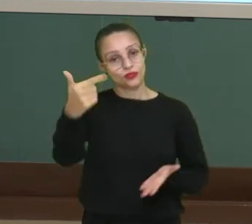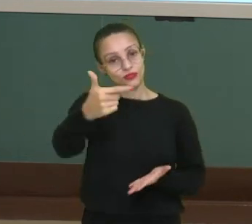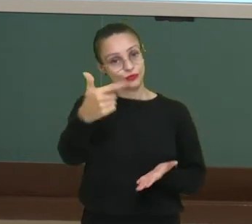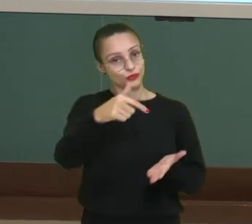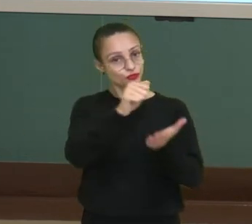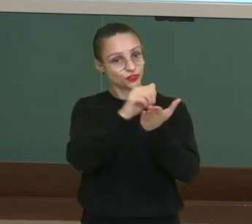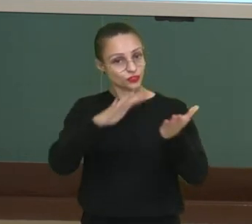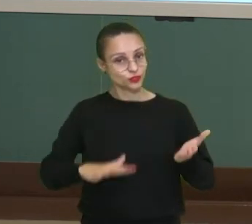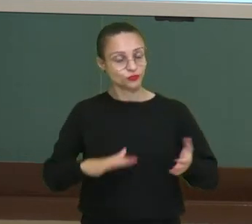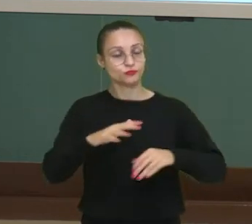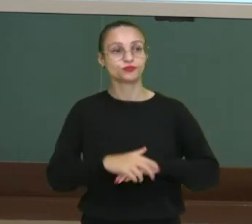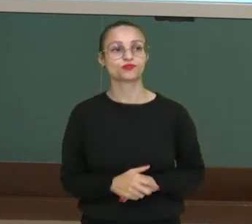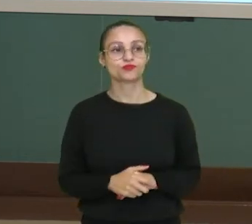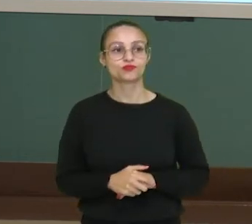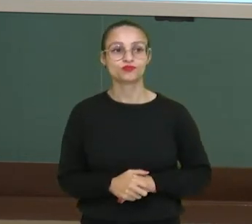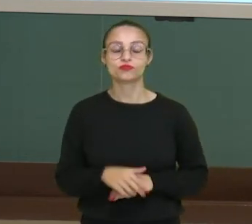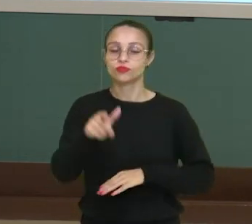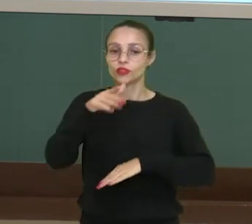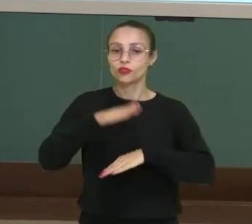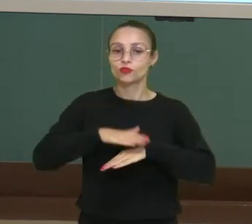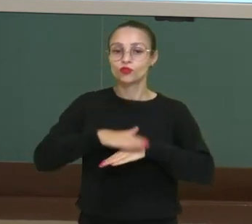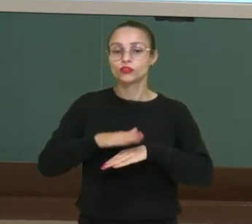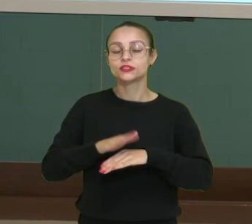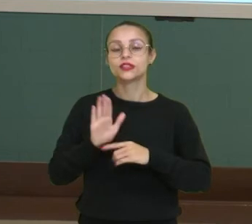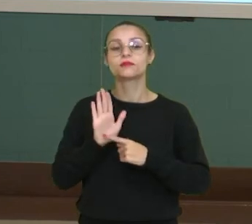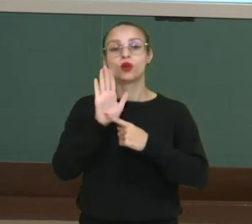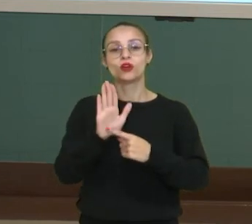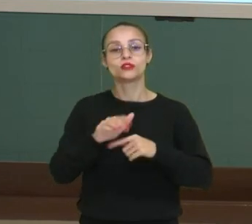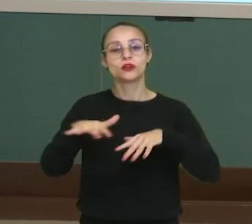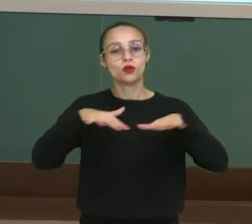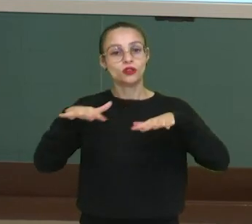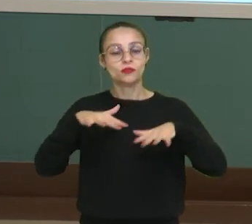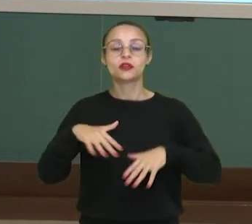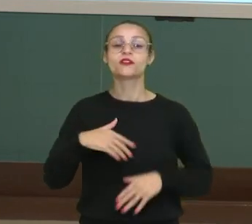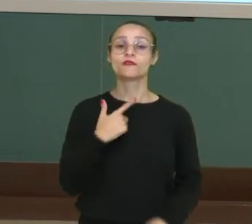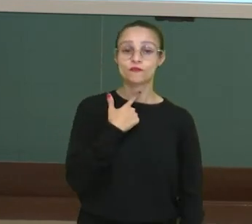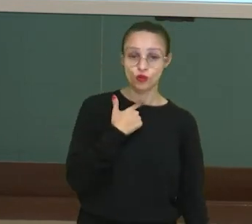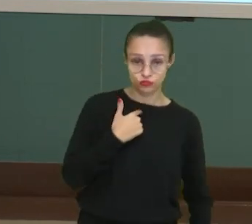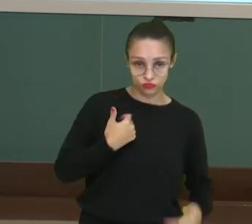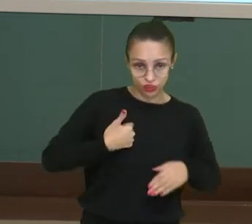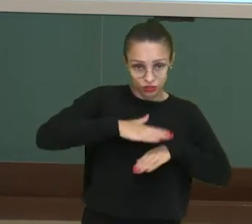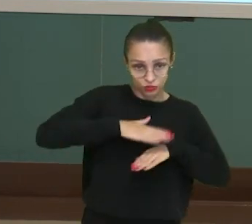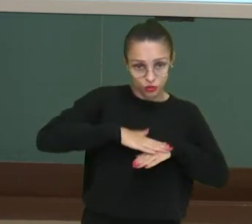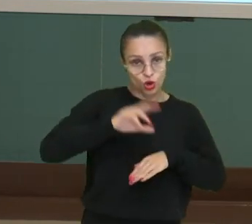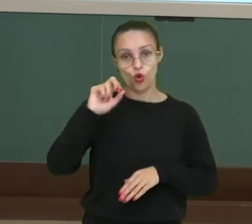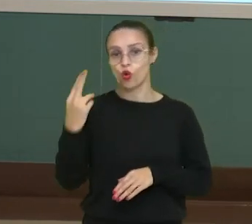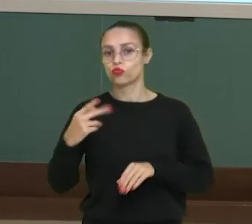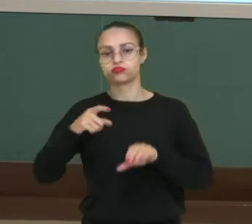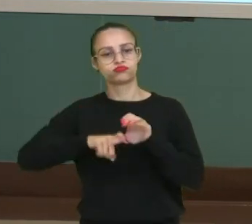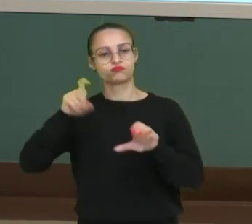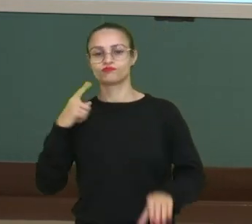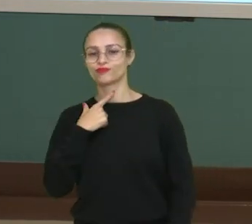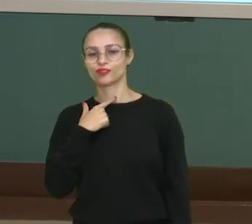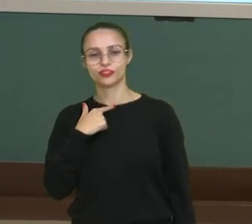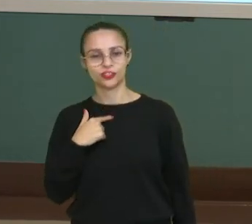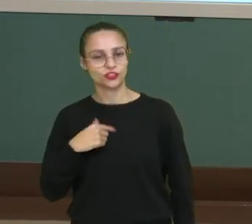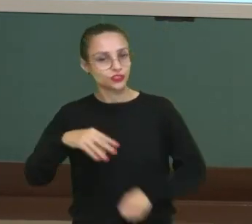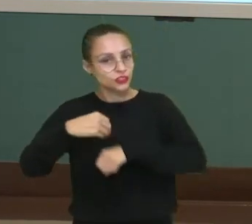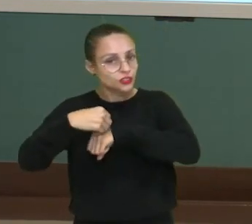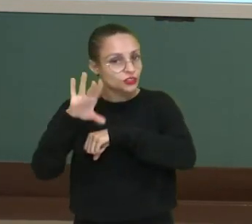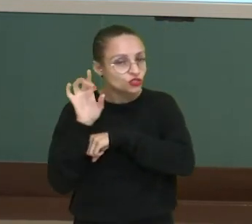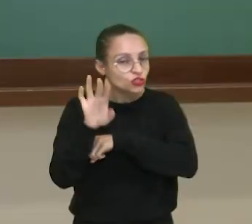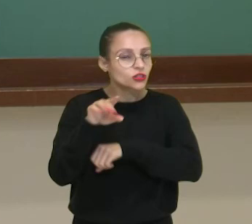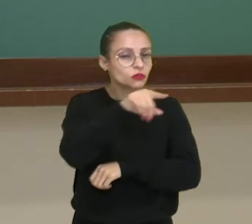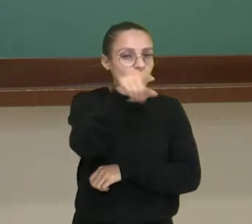segunda atividade. Classifique os movimentos a seguir como voluntários ou involuntários. Vou dar uma dica para